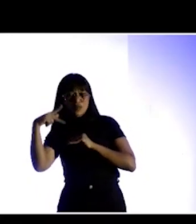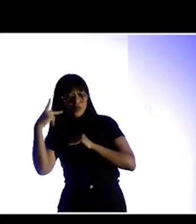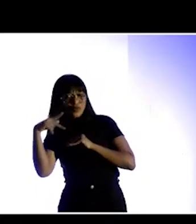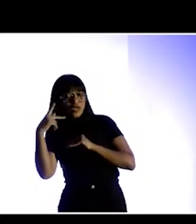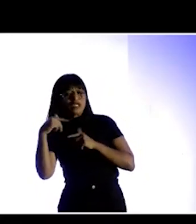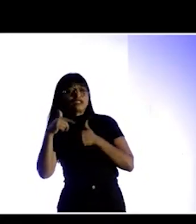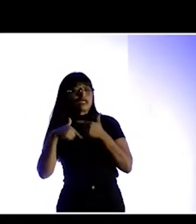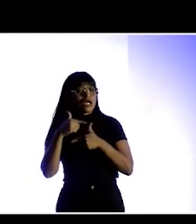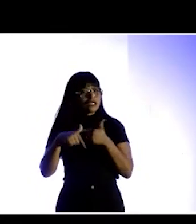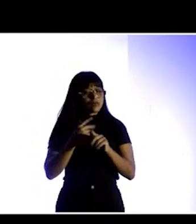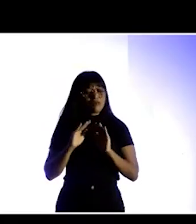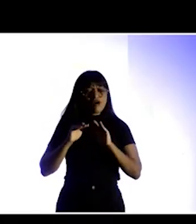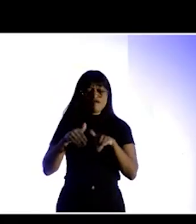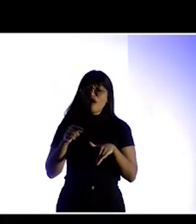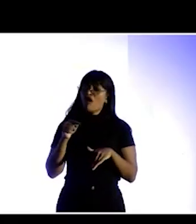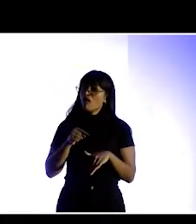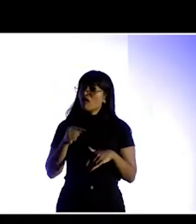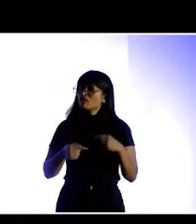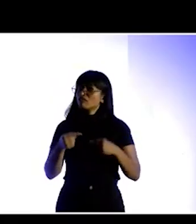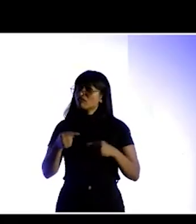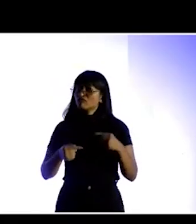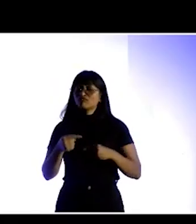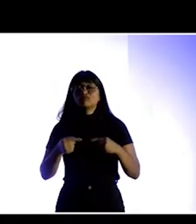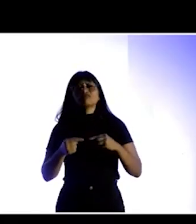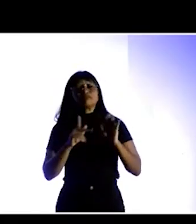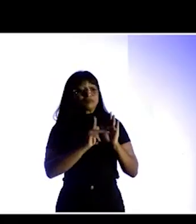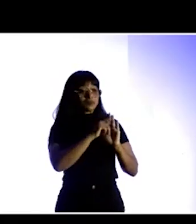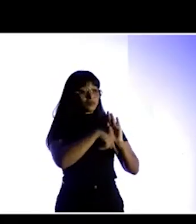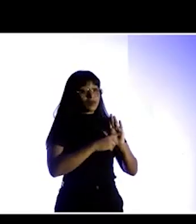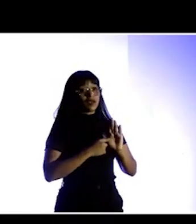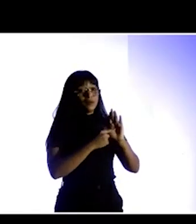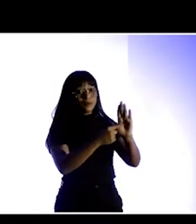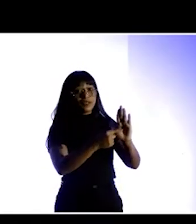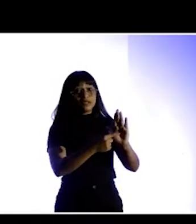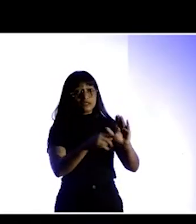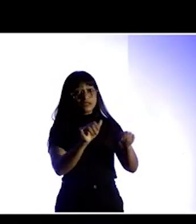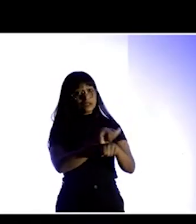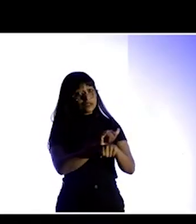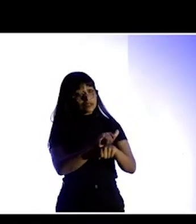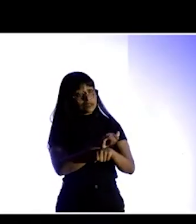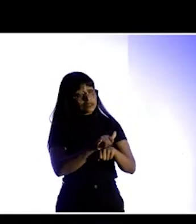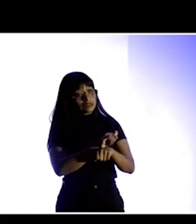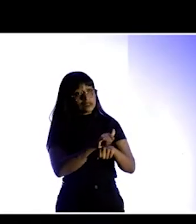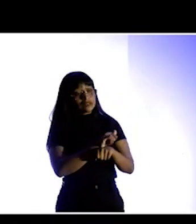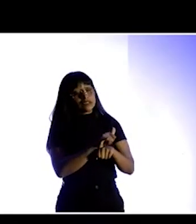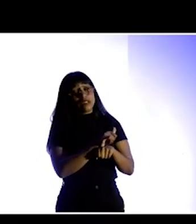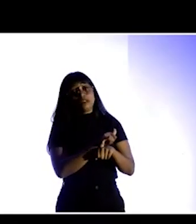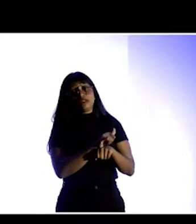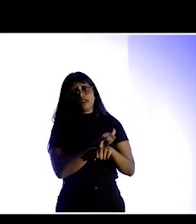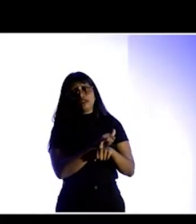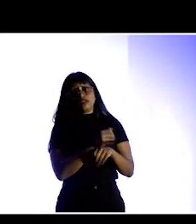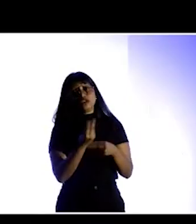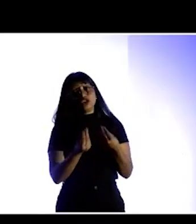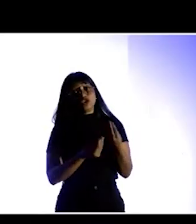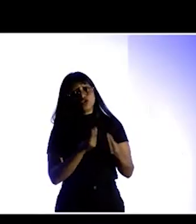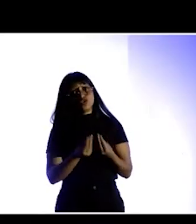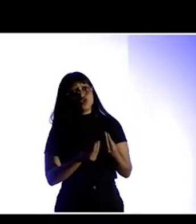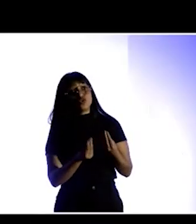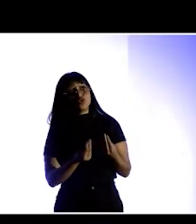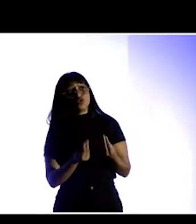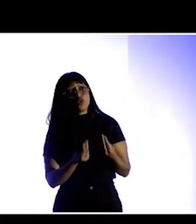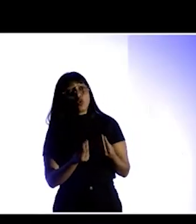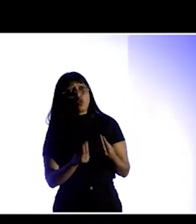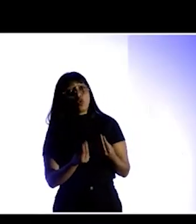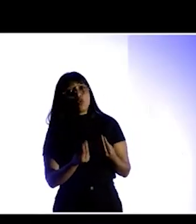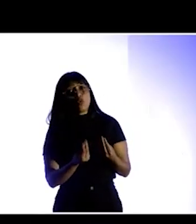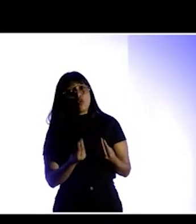ações efetivas para poder enfrentar. É um plano perfeito? Não, longe disso. Ainda a gente precisa avançar muito, ainda tem muita